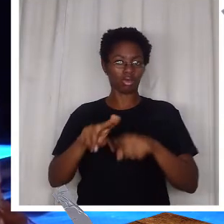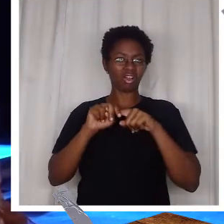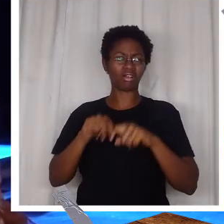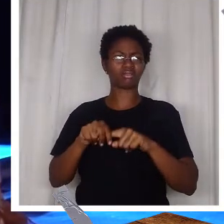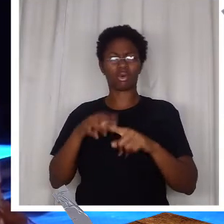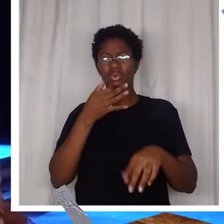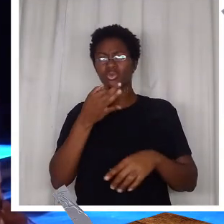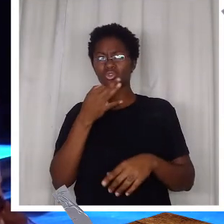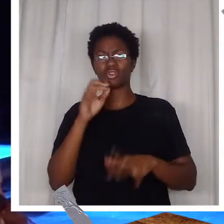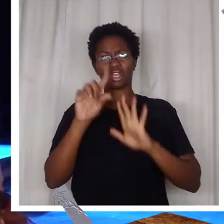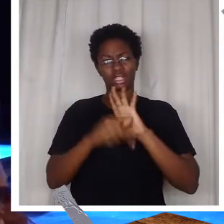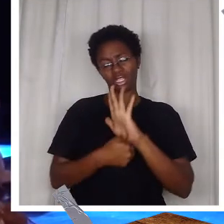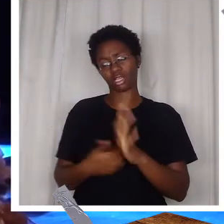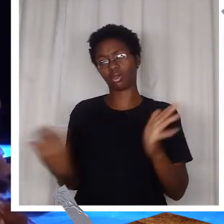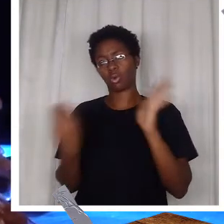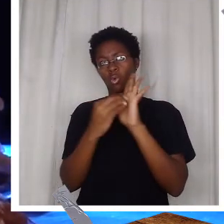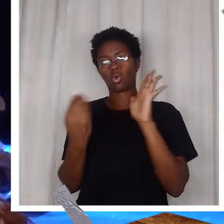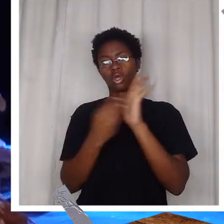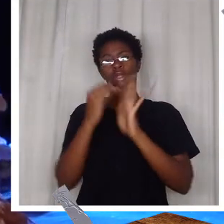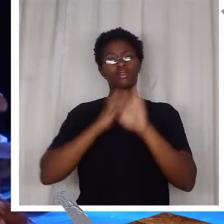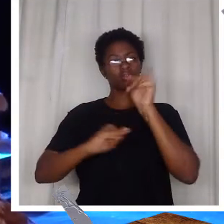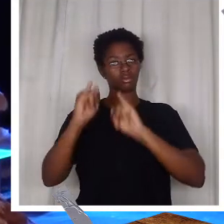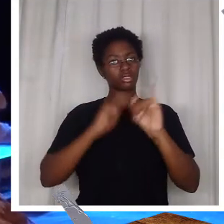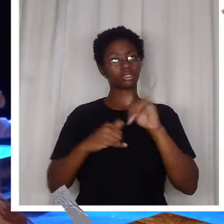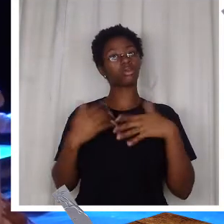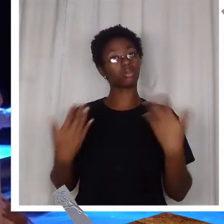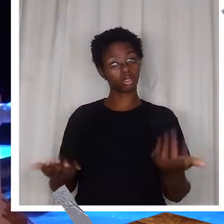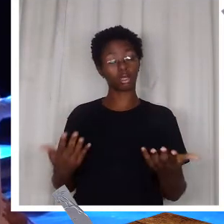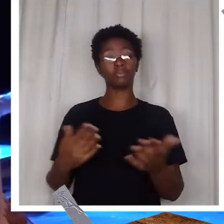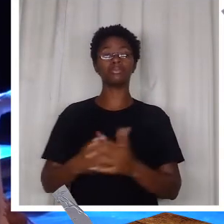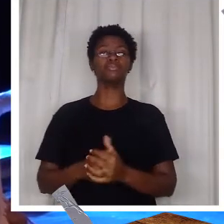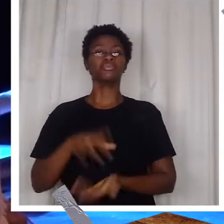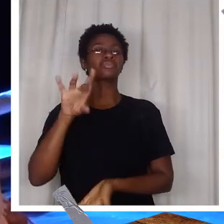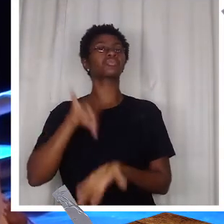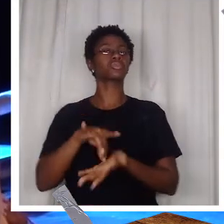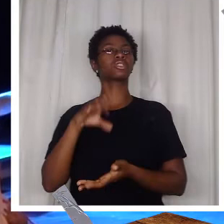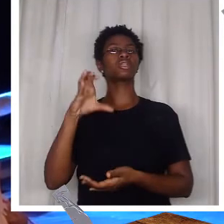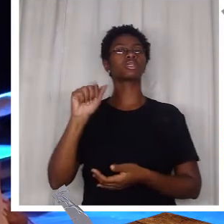essas informações. Então, na verdade, Carolina...